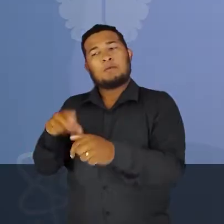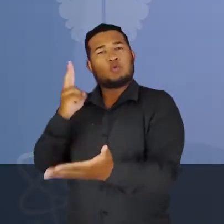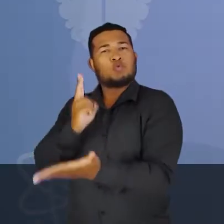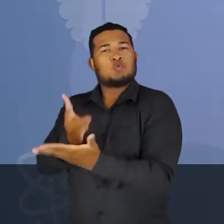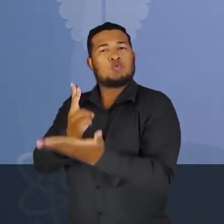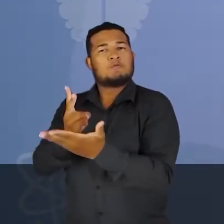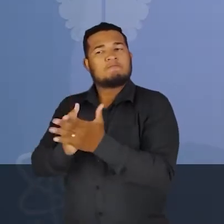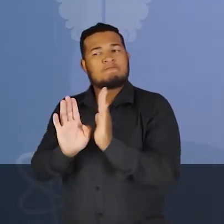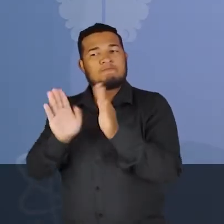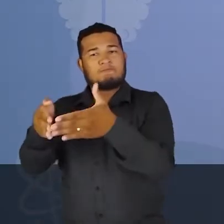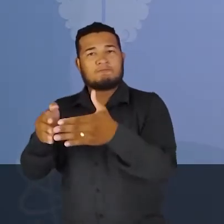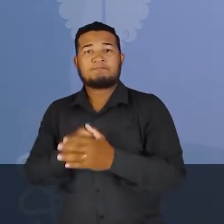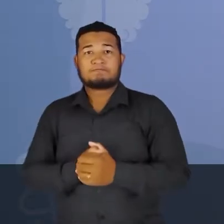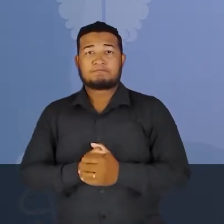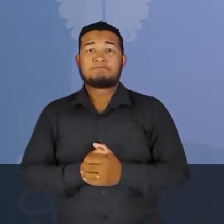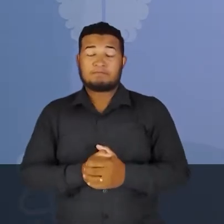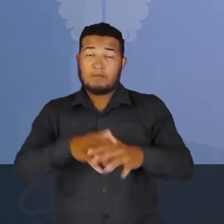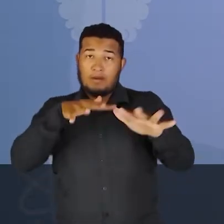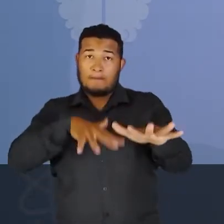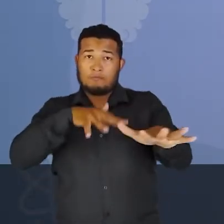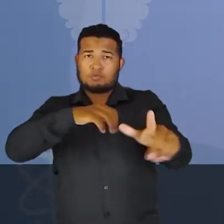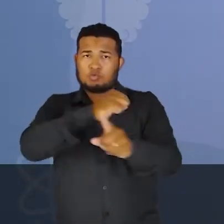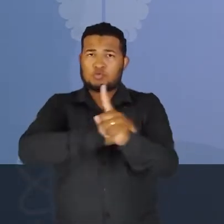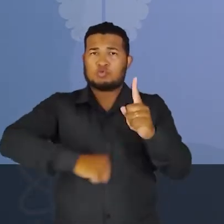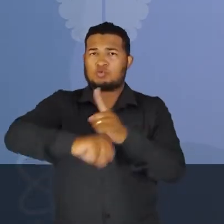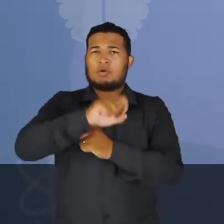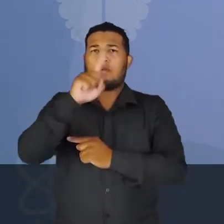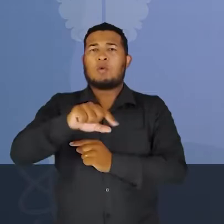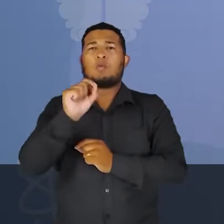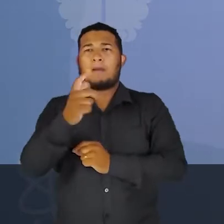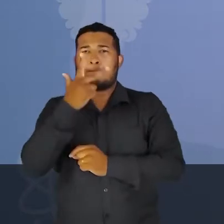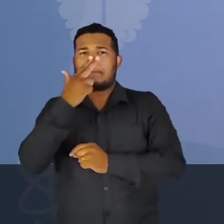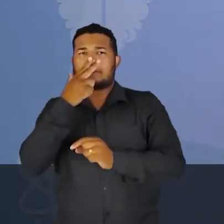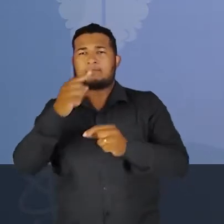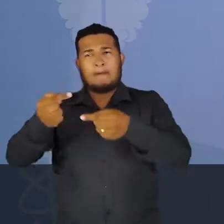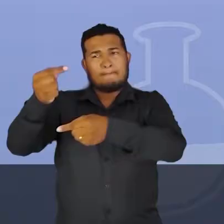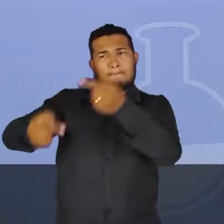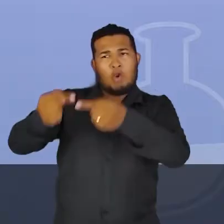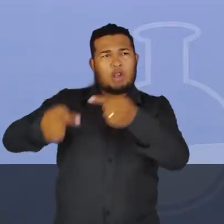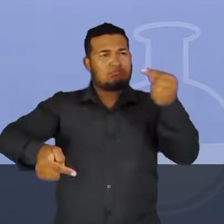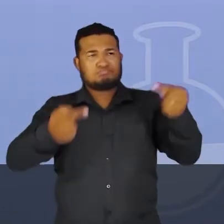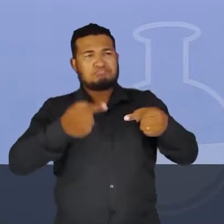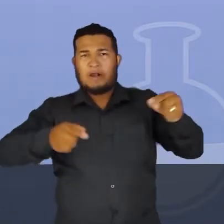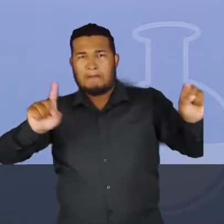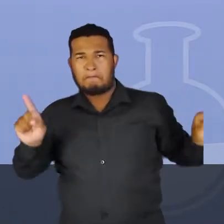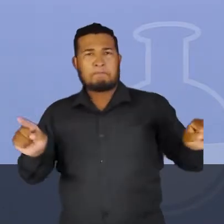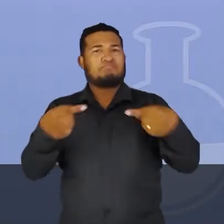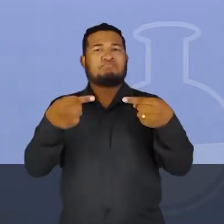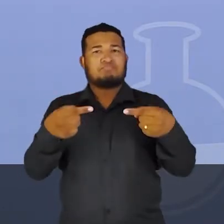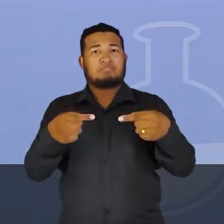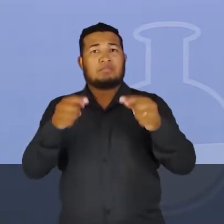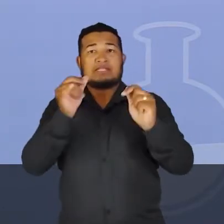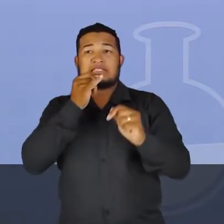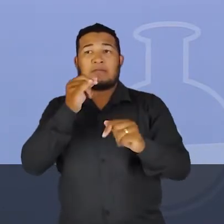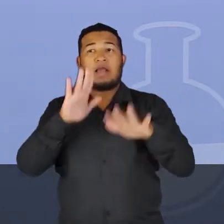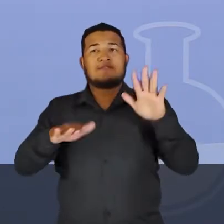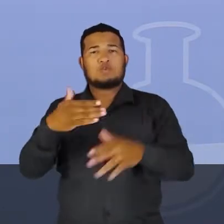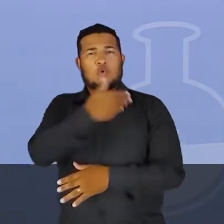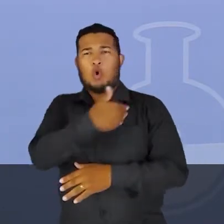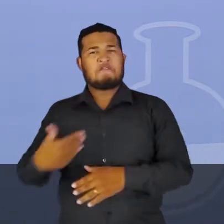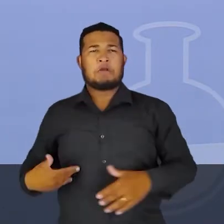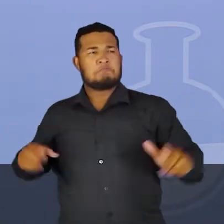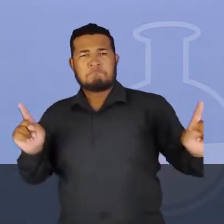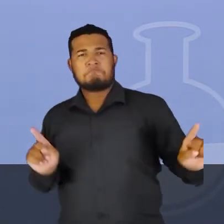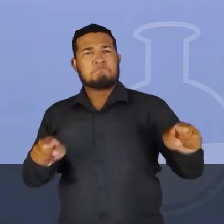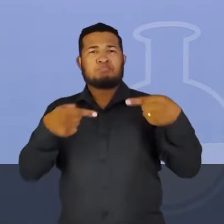conservação. Os movimentos sociais, eles geralmente são de confronto político, seja por oposição ao Estado ou